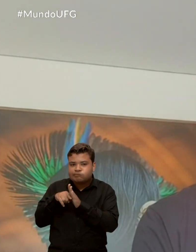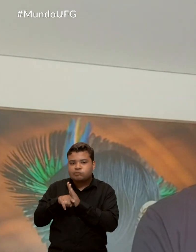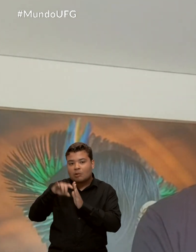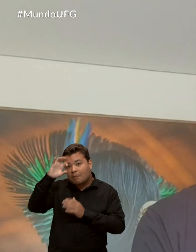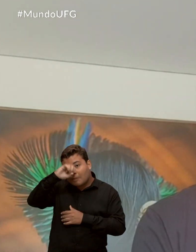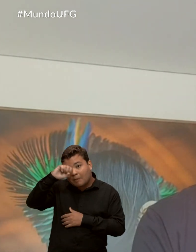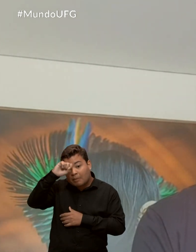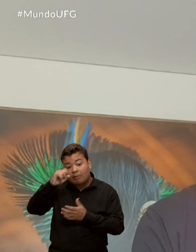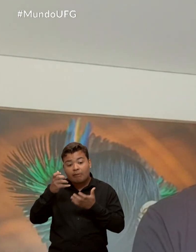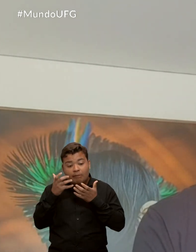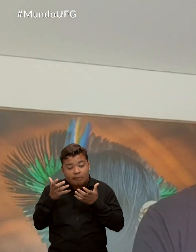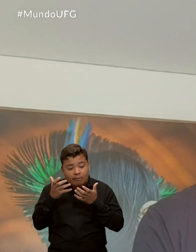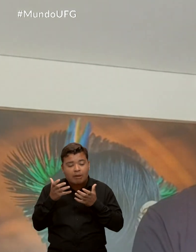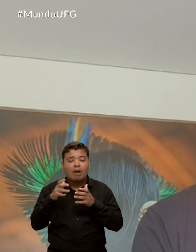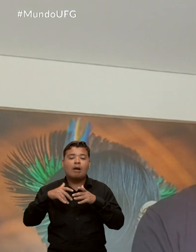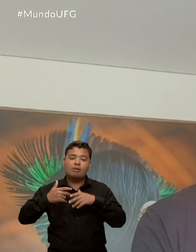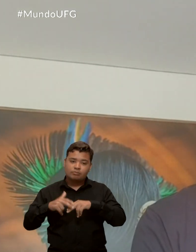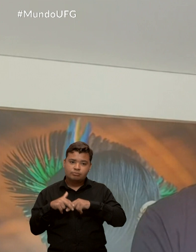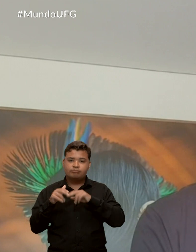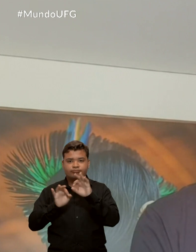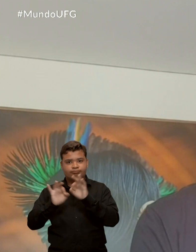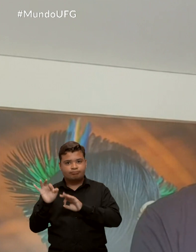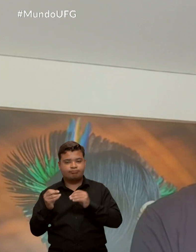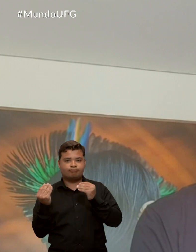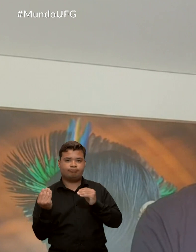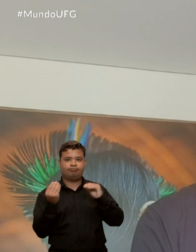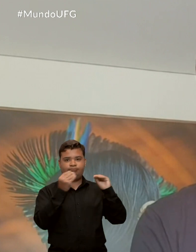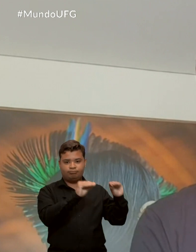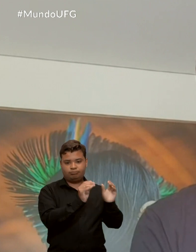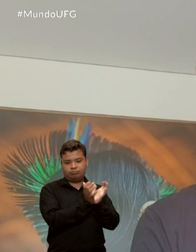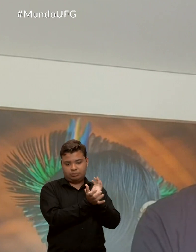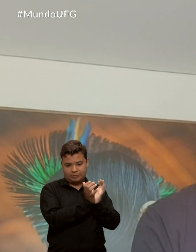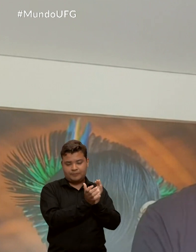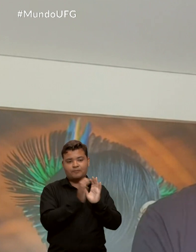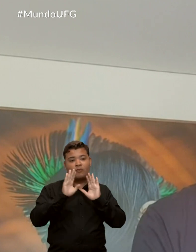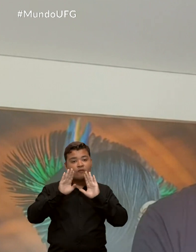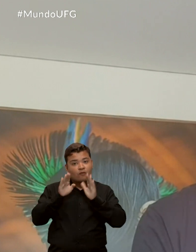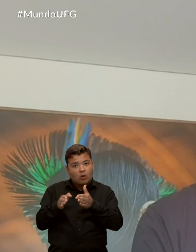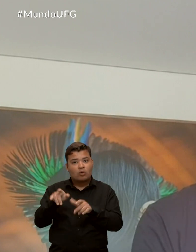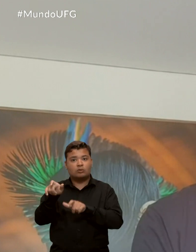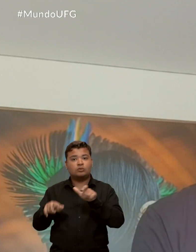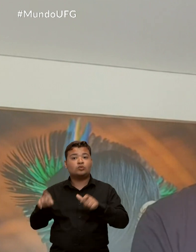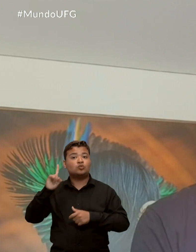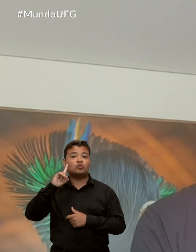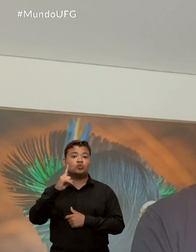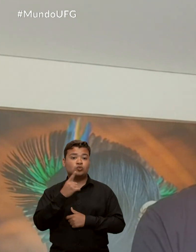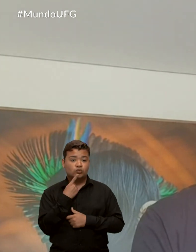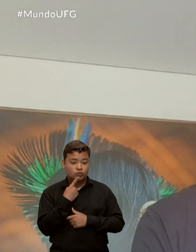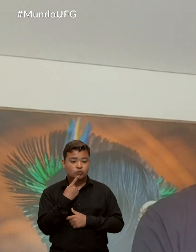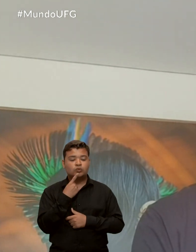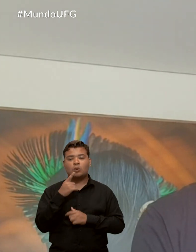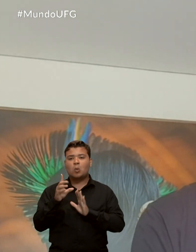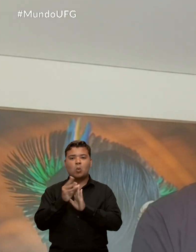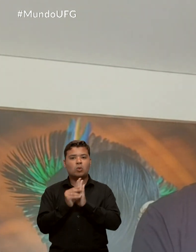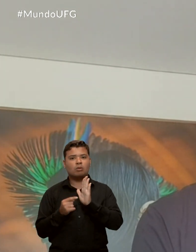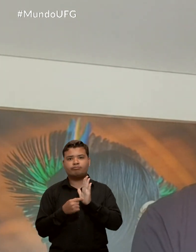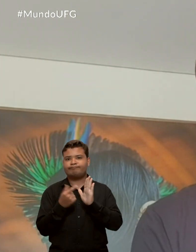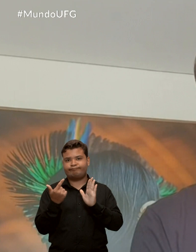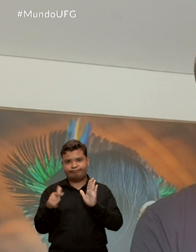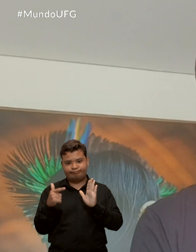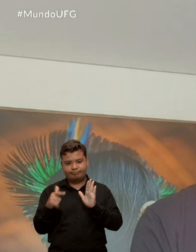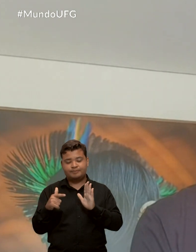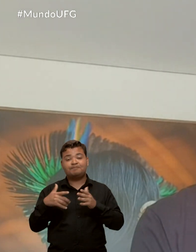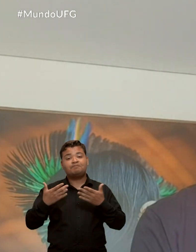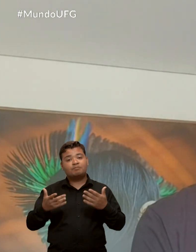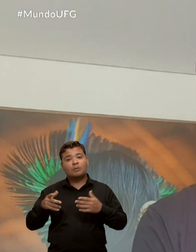Abranger um pouco mais para quem é surdo, né, e não tem acesso a esses conteúdos. E a